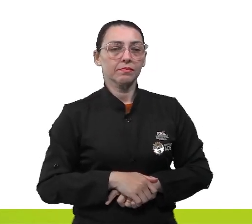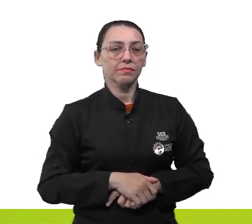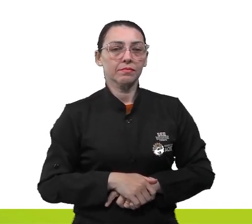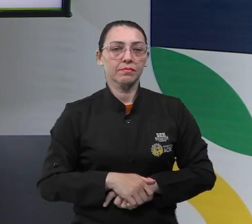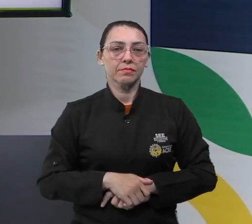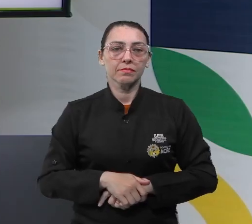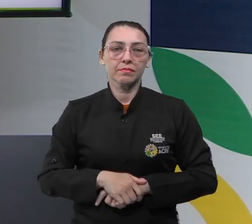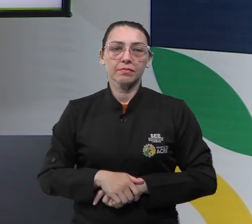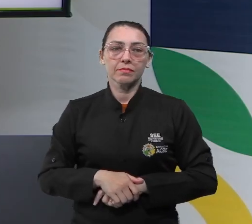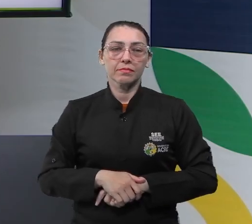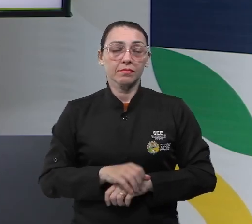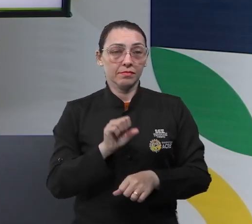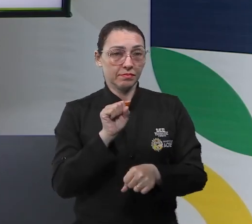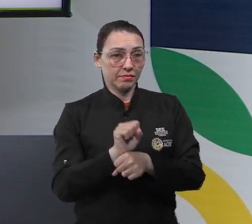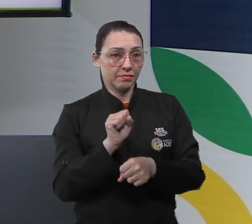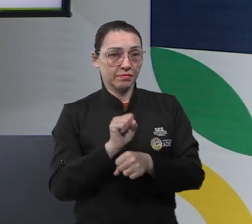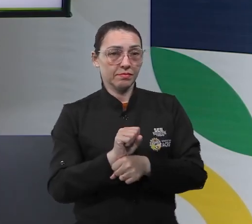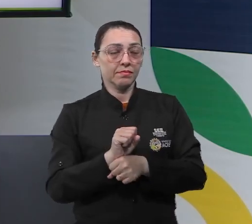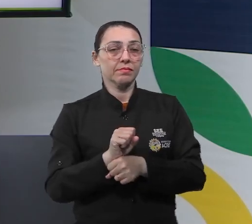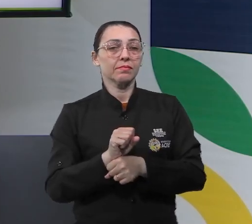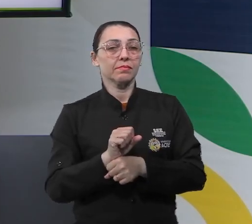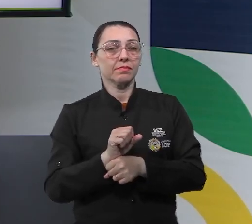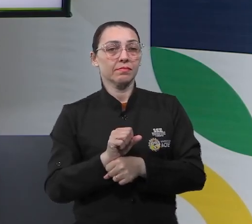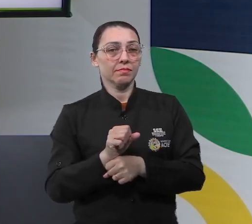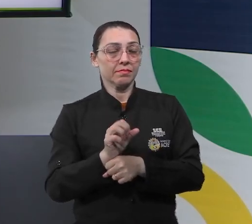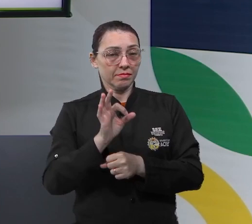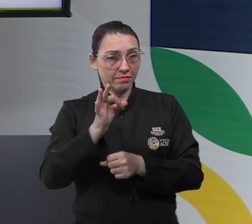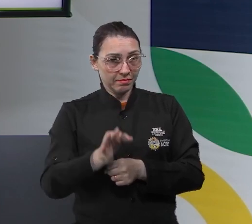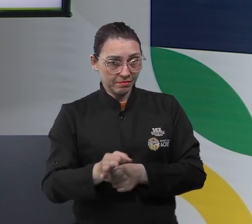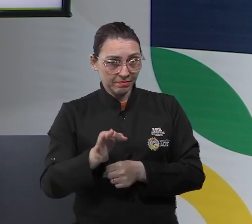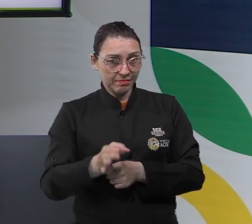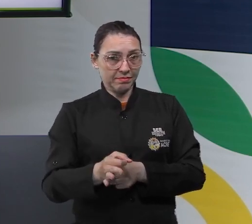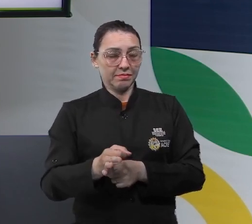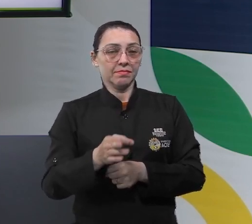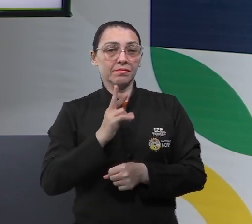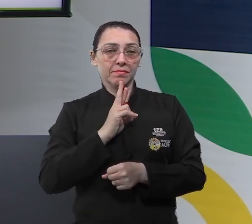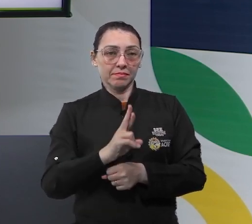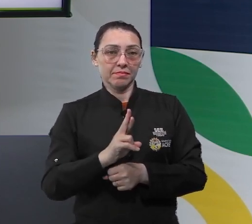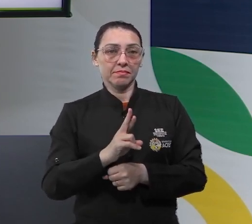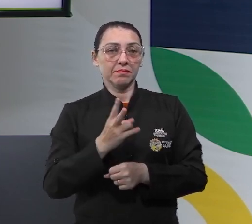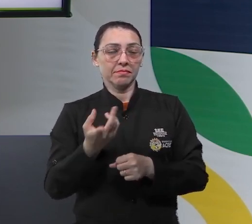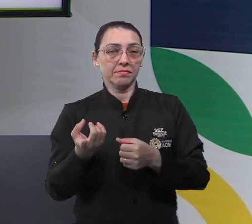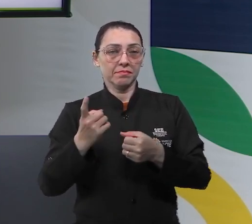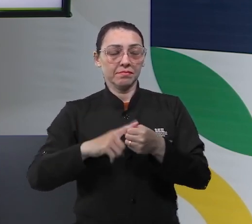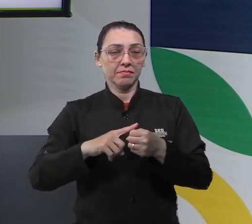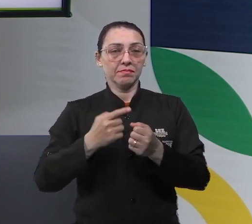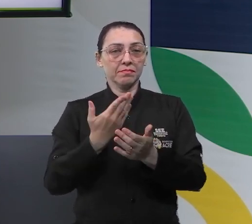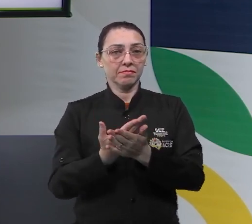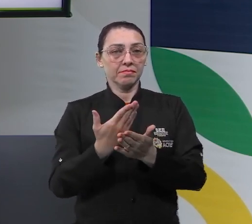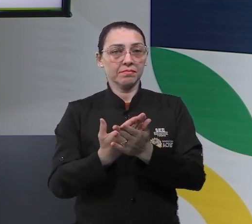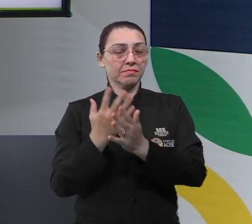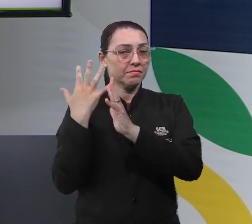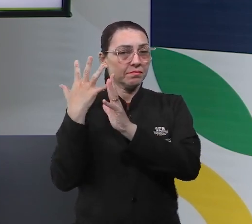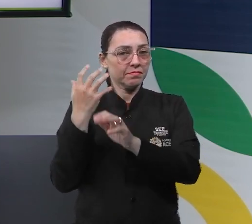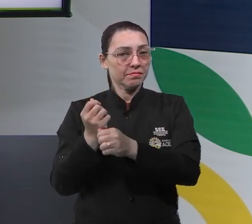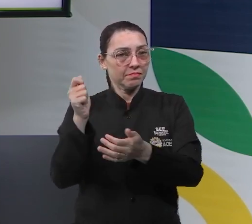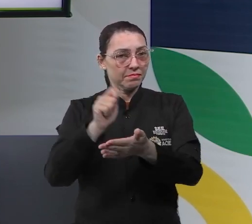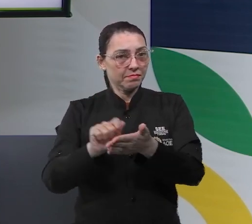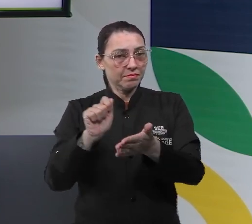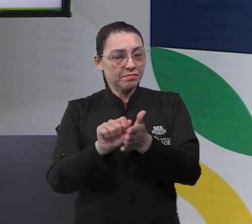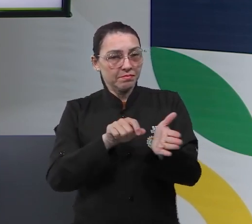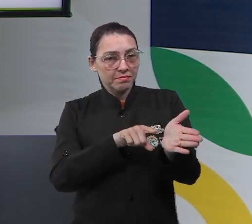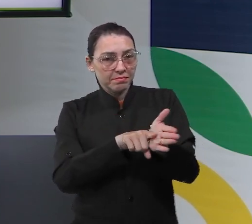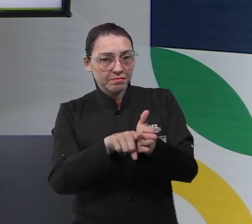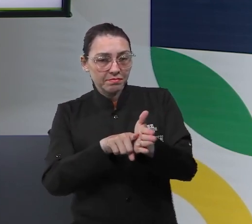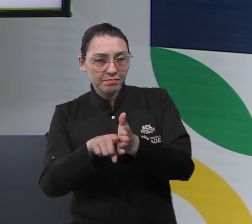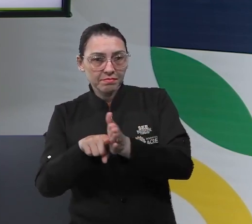pessoal? Bom, pessoal, espero que vocês tenham acertado essas questões. Se não acertou, dá uma volta na aula, revisa, anota,